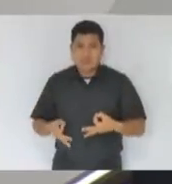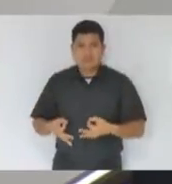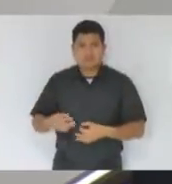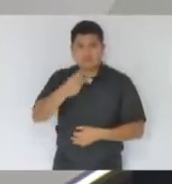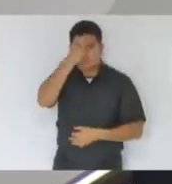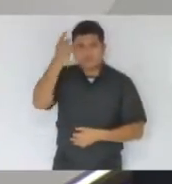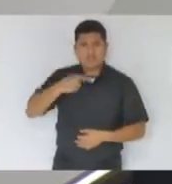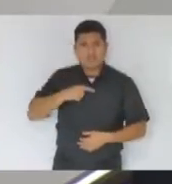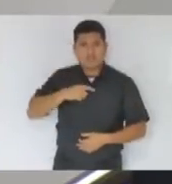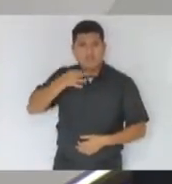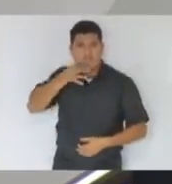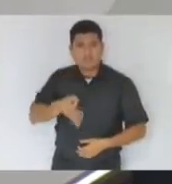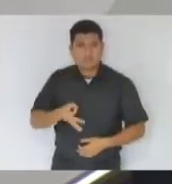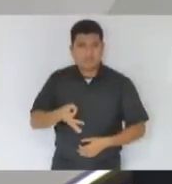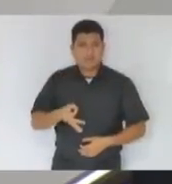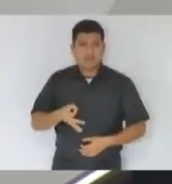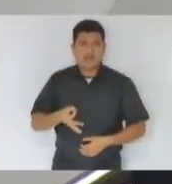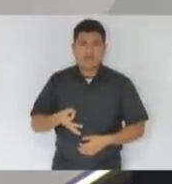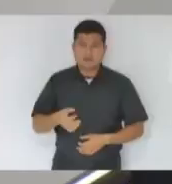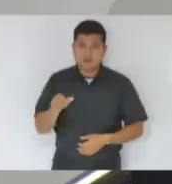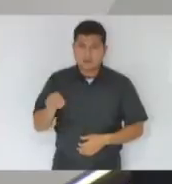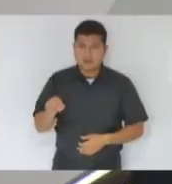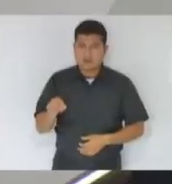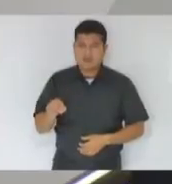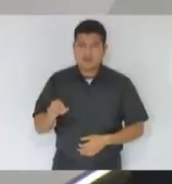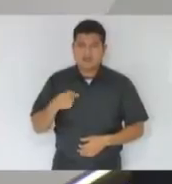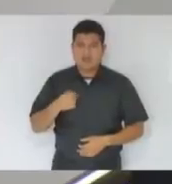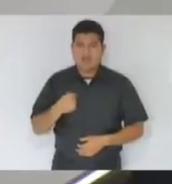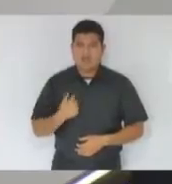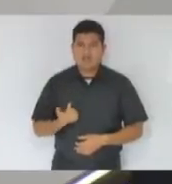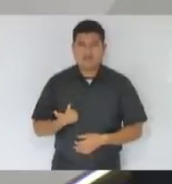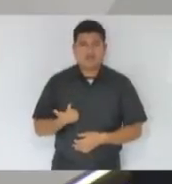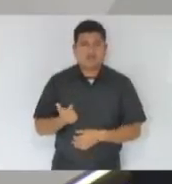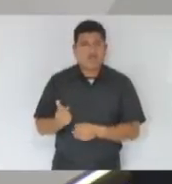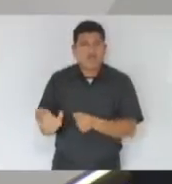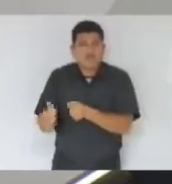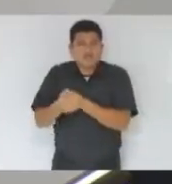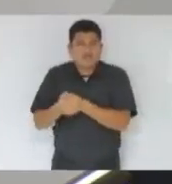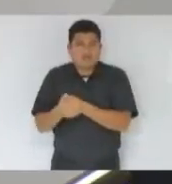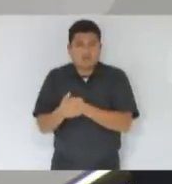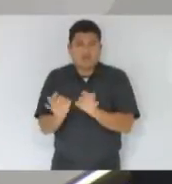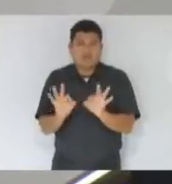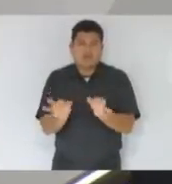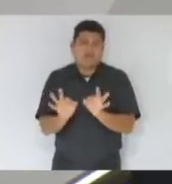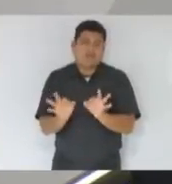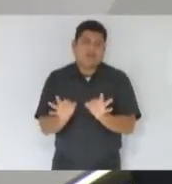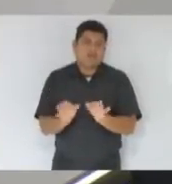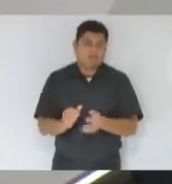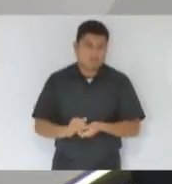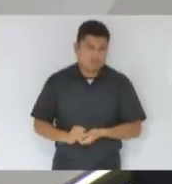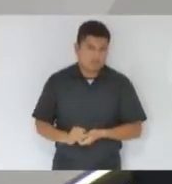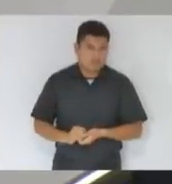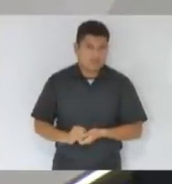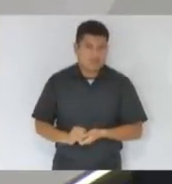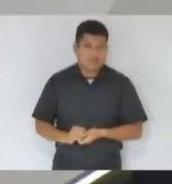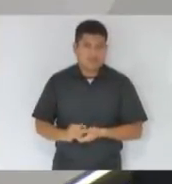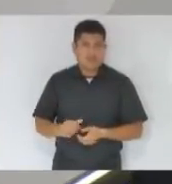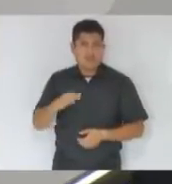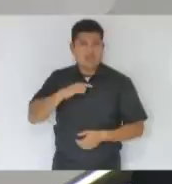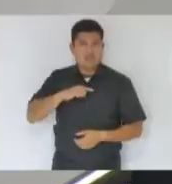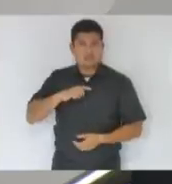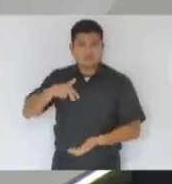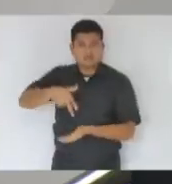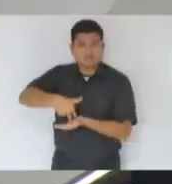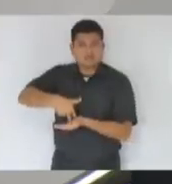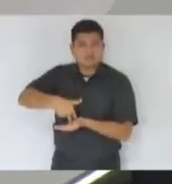que não botam o pó embaixo do tapete. Não botam, de forma alguma. Eu tenho posicionamento, fui